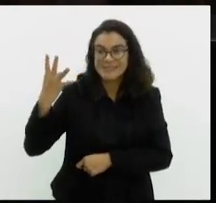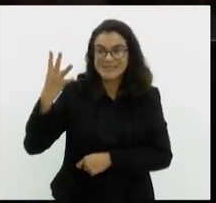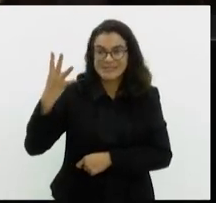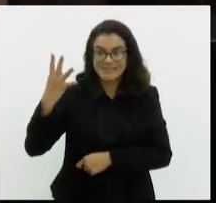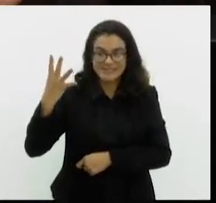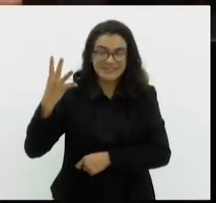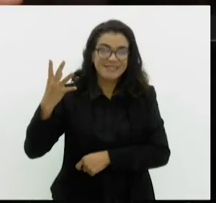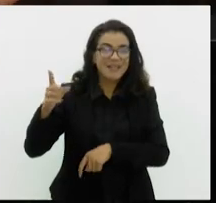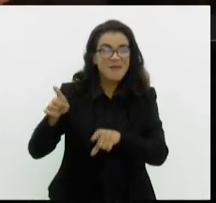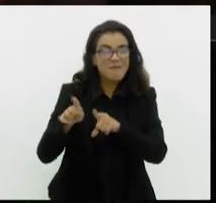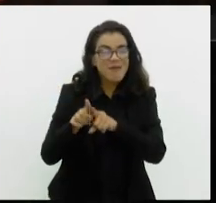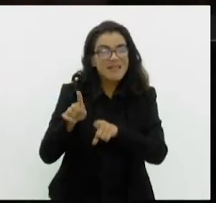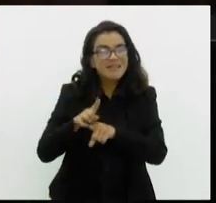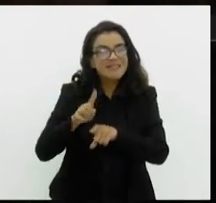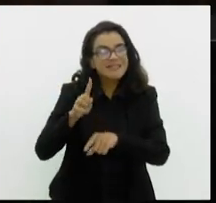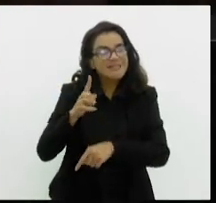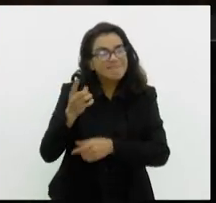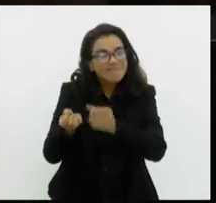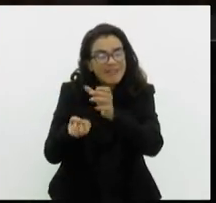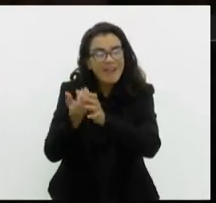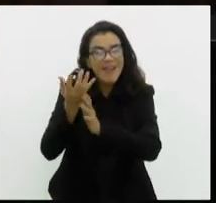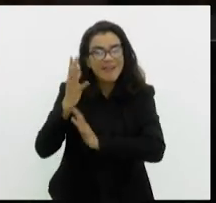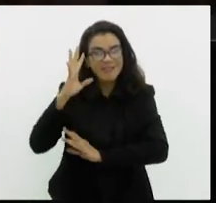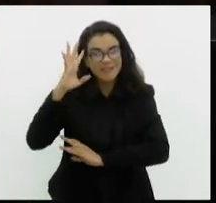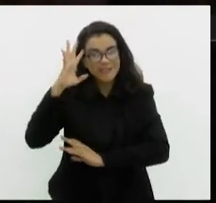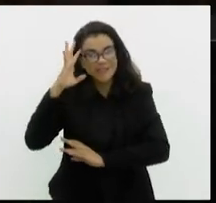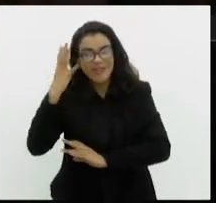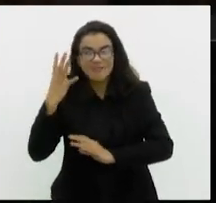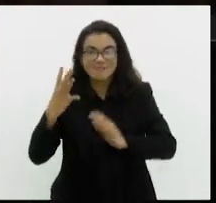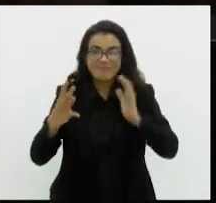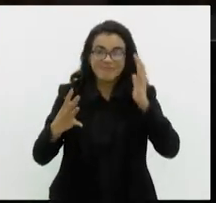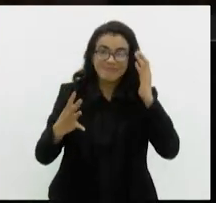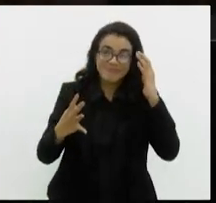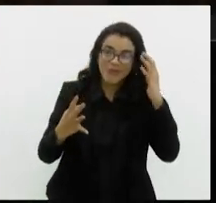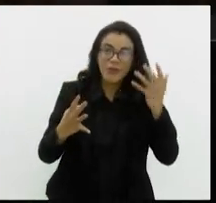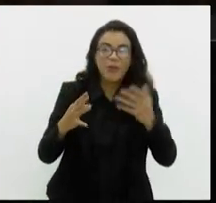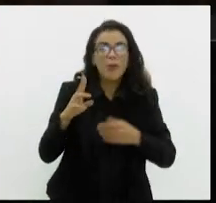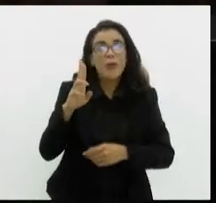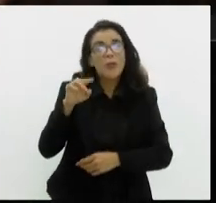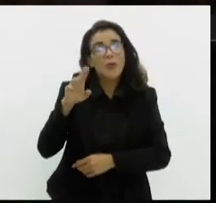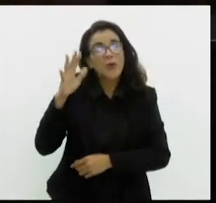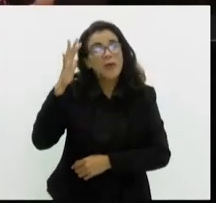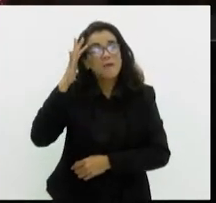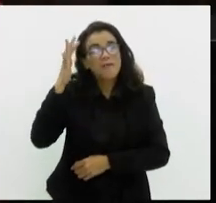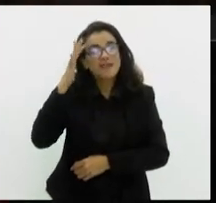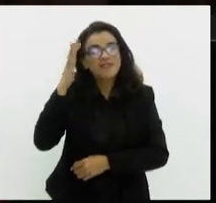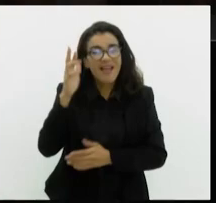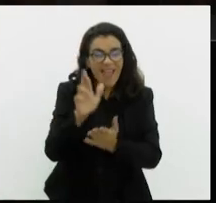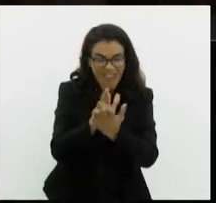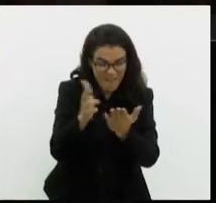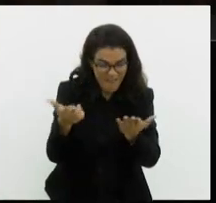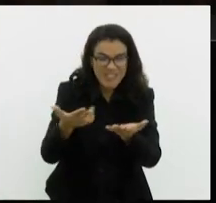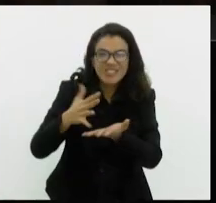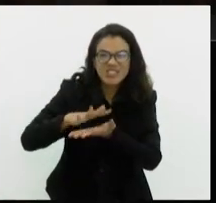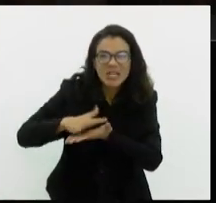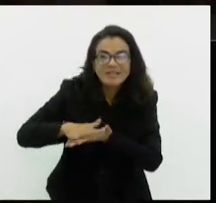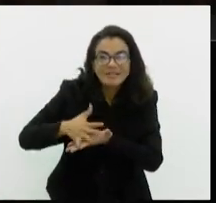de buscar soluções. Eu estou vivendo essa experiência. Eu nunca me imaginei enredista de escola de samba,